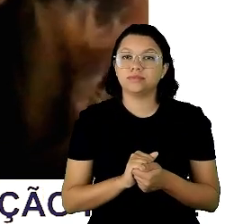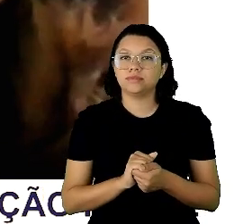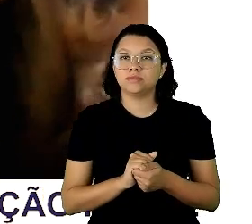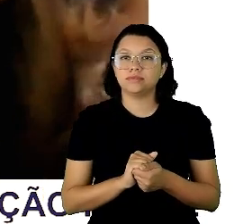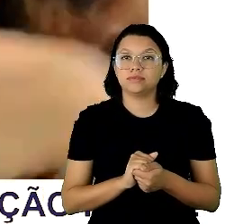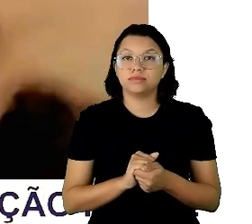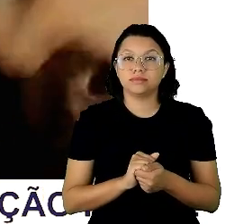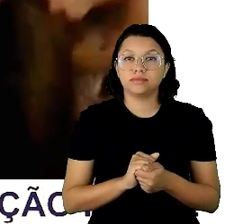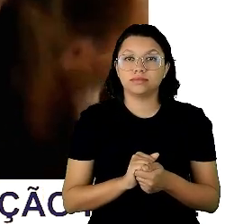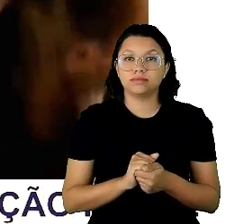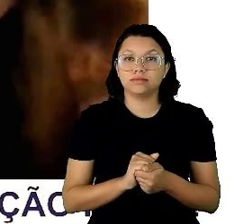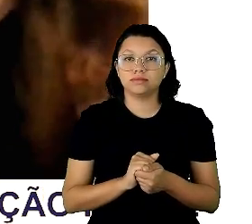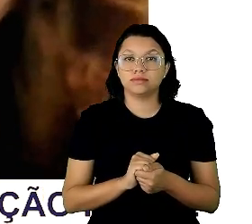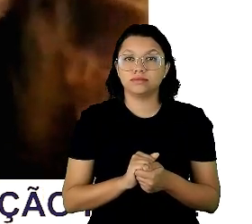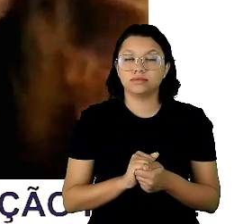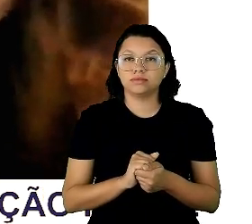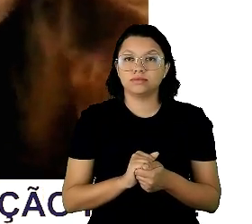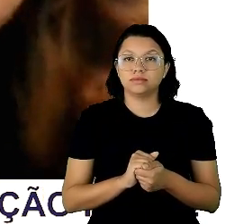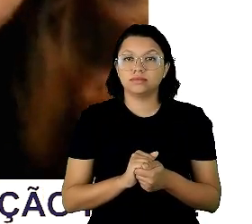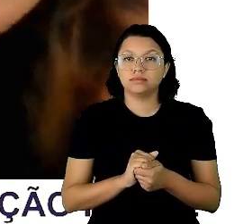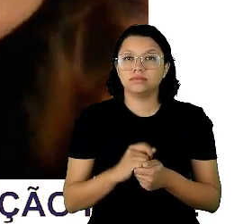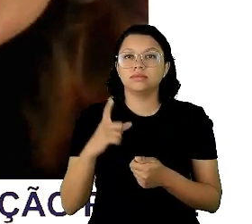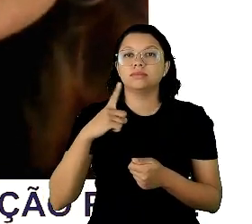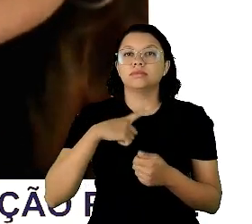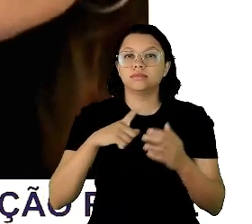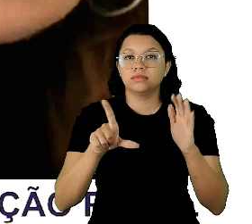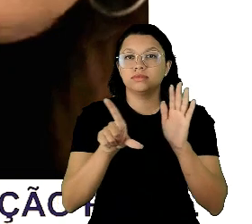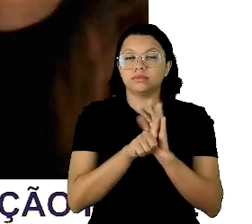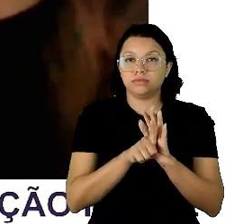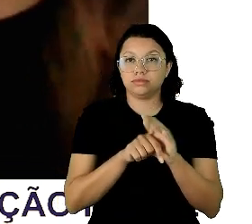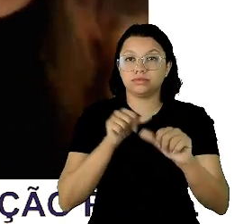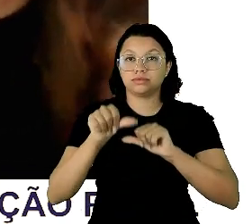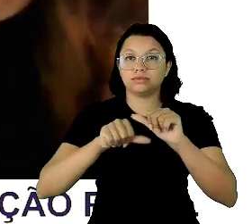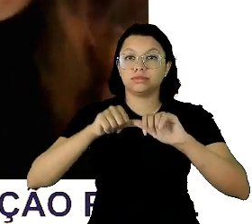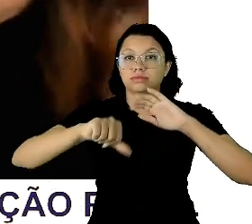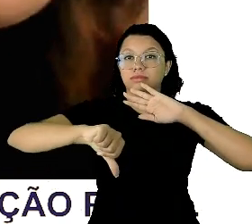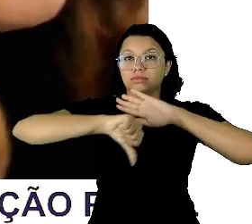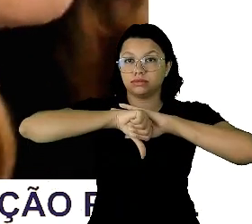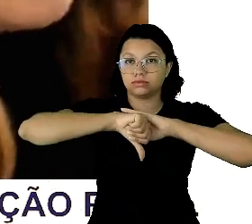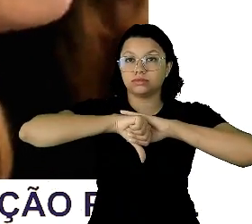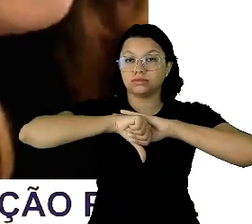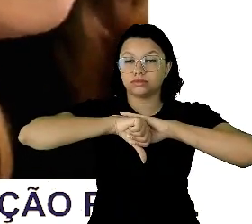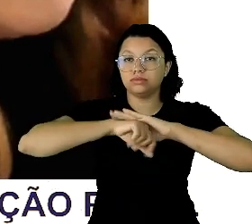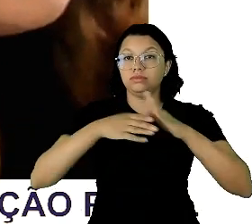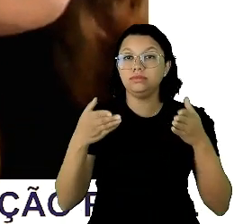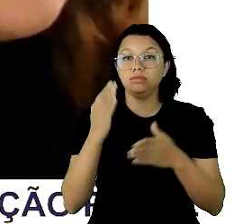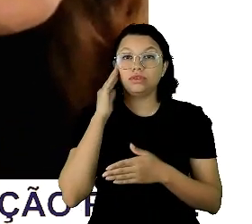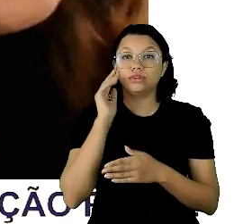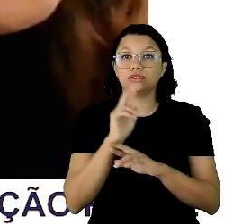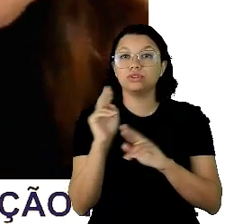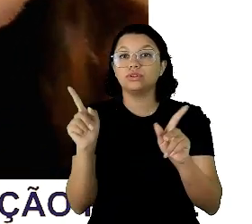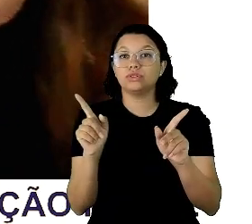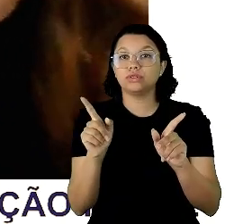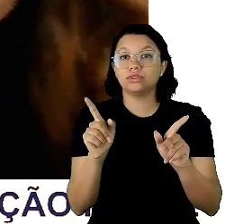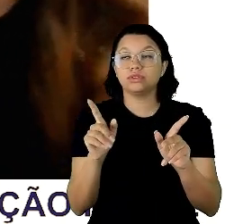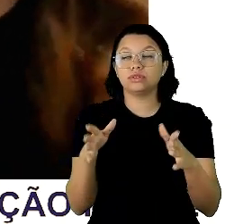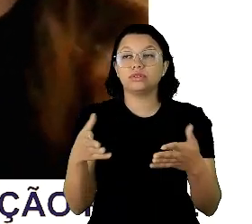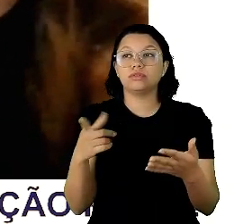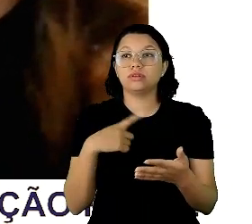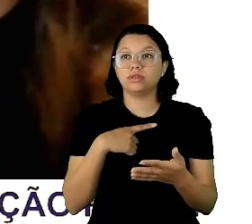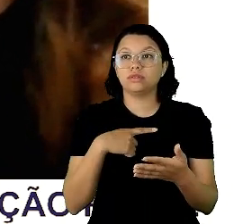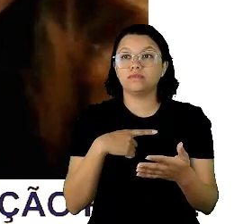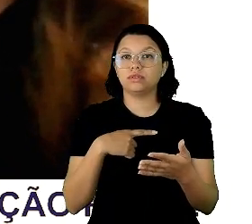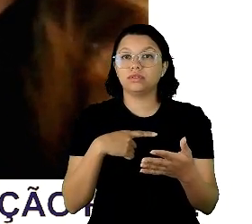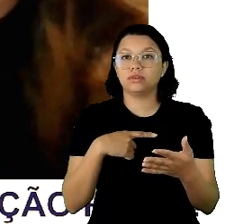teve a lei, a criminalização, ela traz uma outra entonação. Então, por exemplo, teve uma campanha lá